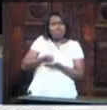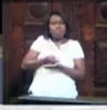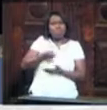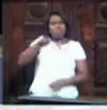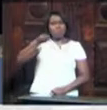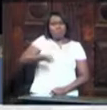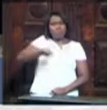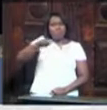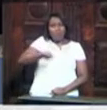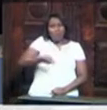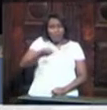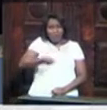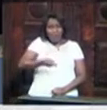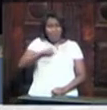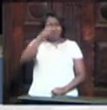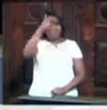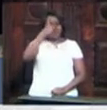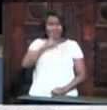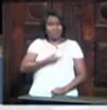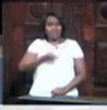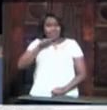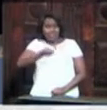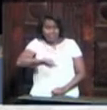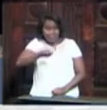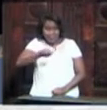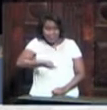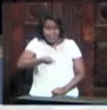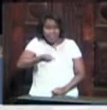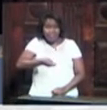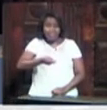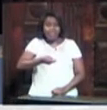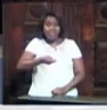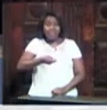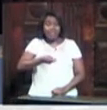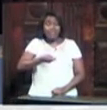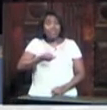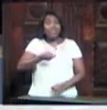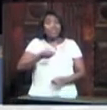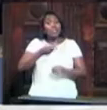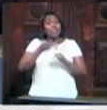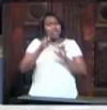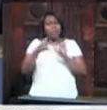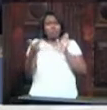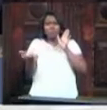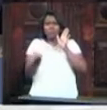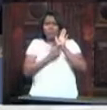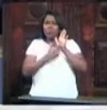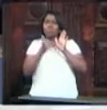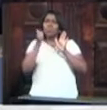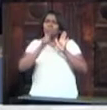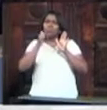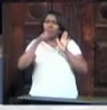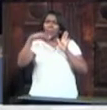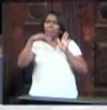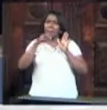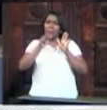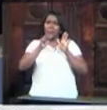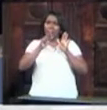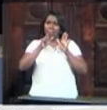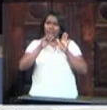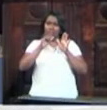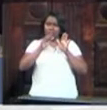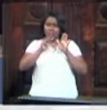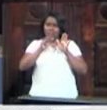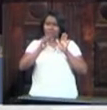o seu papel entreguista, assumido pela senhora Maria Silvia,